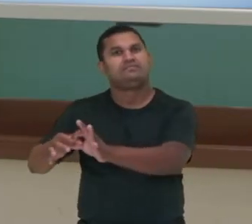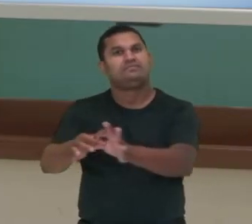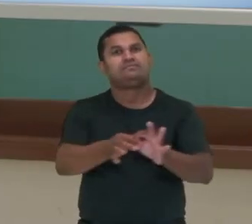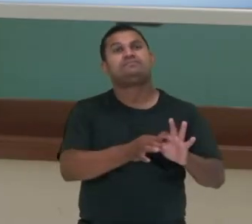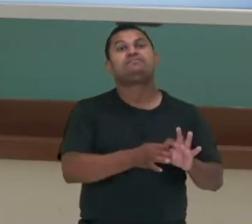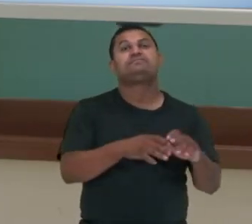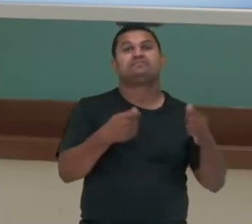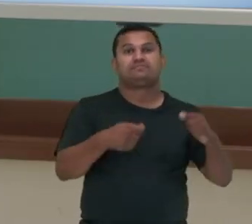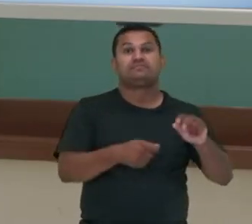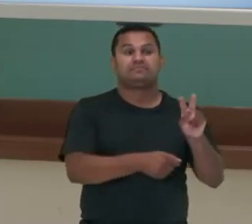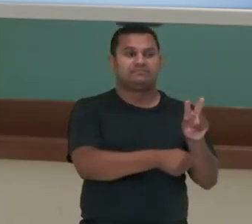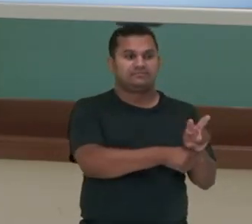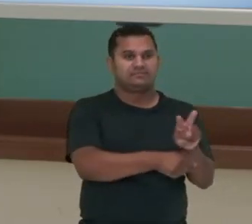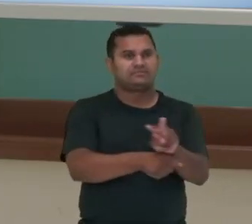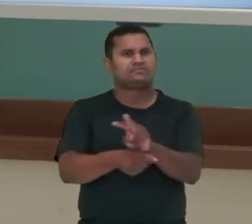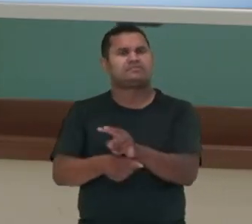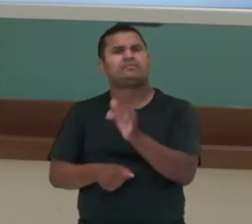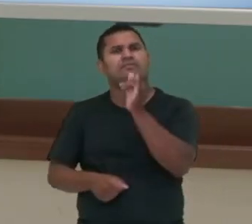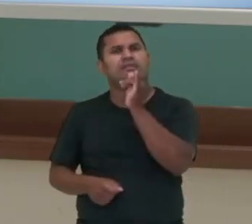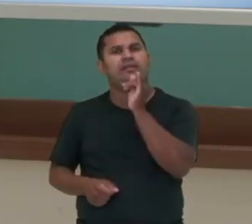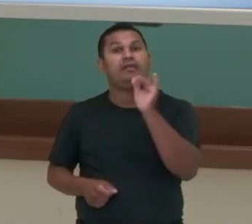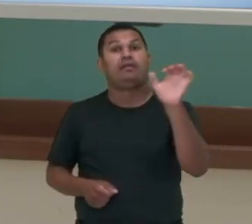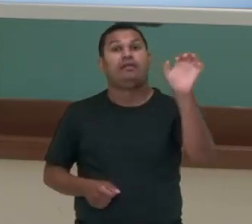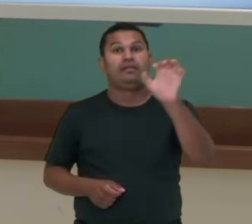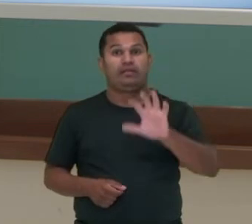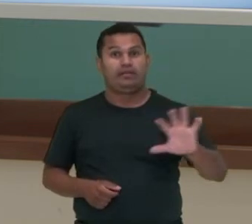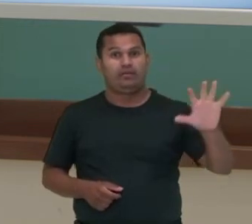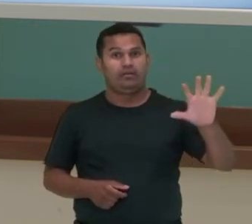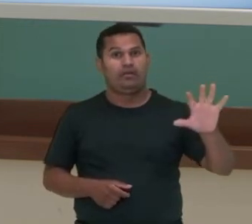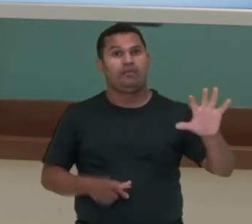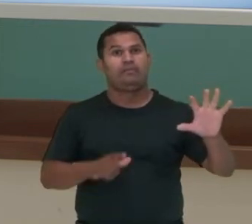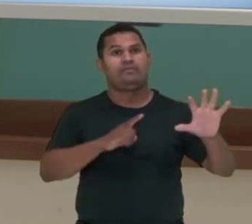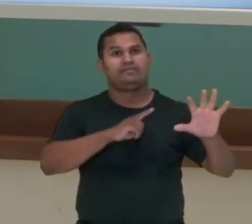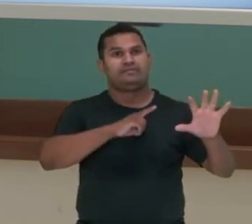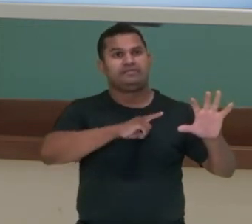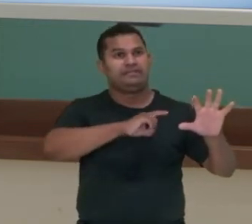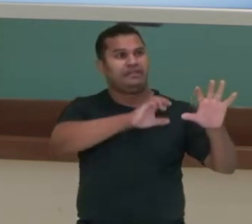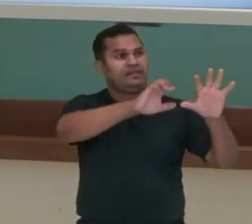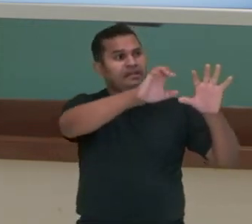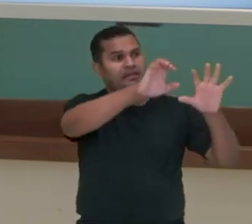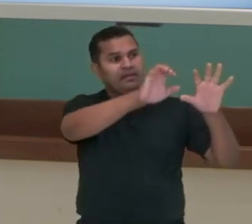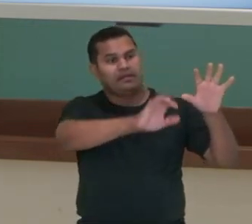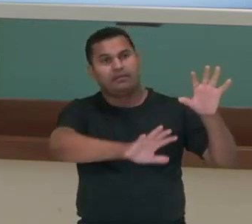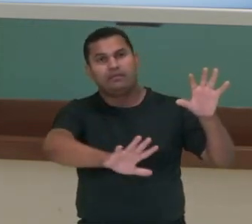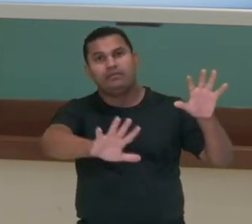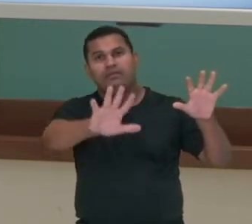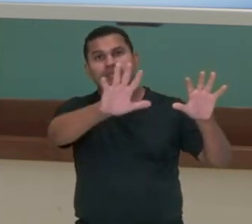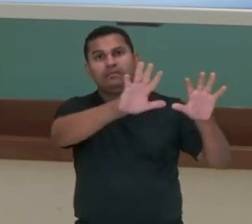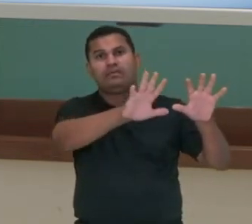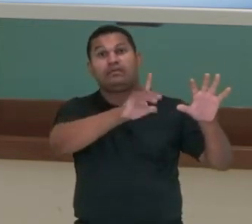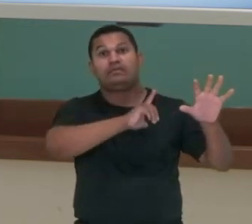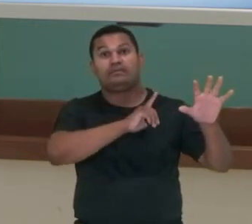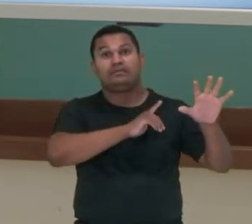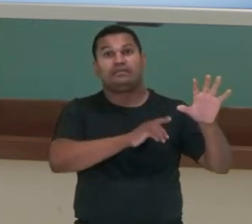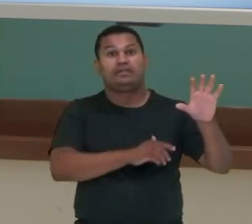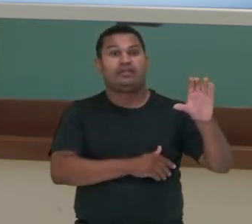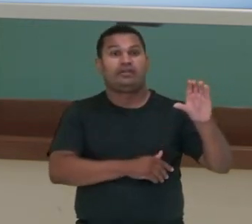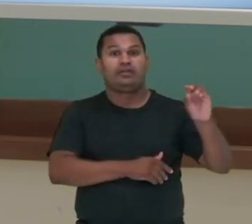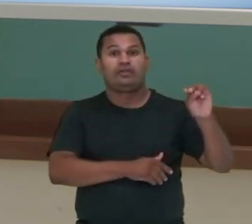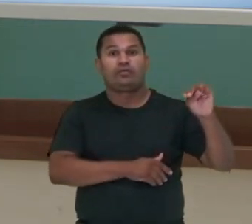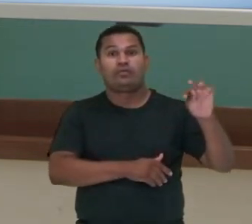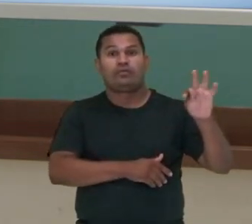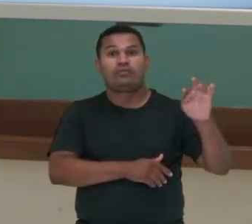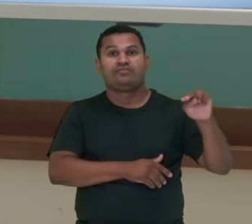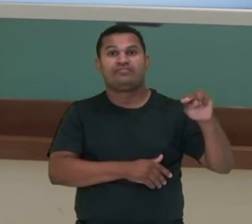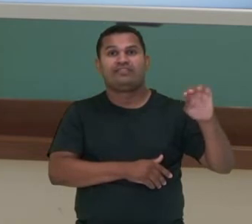na Europa e se estendem para outros continentes. No caso aqui das transcontinentais do Mediterrâneo,